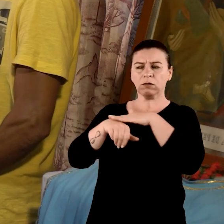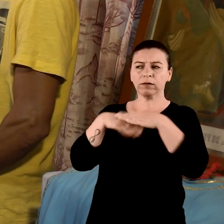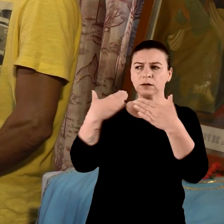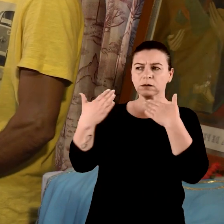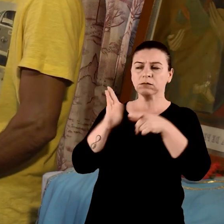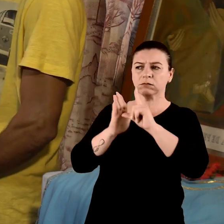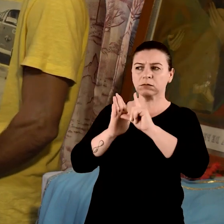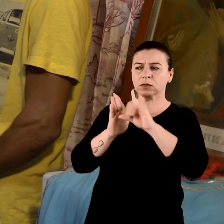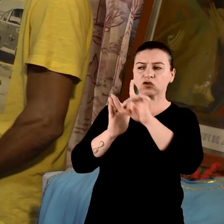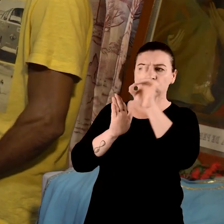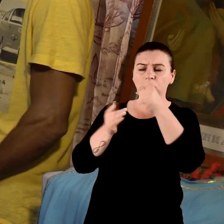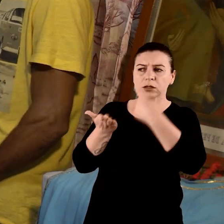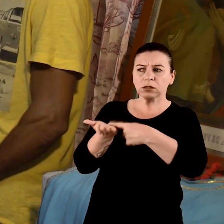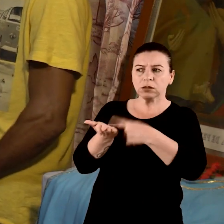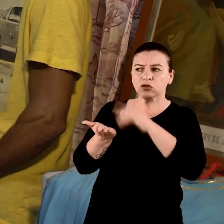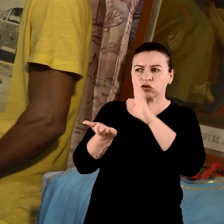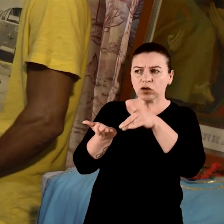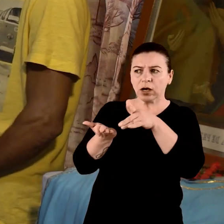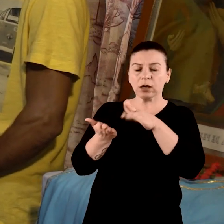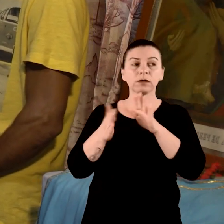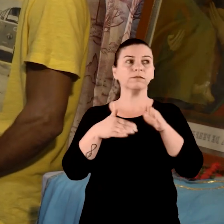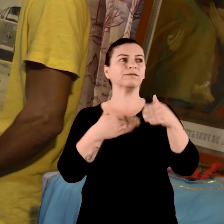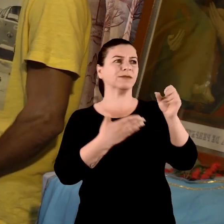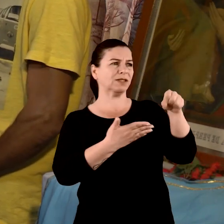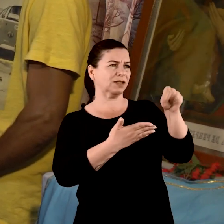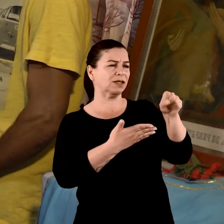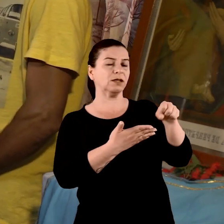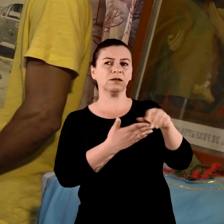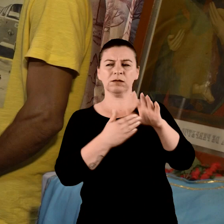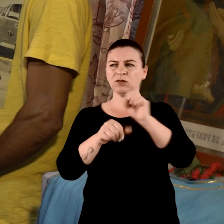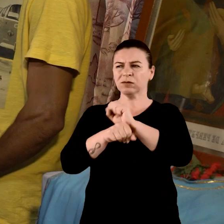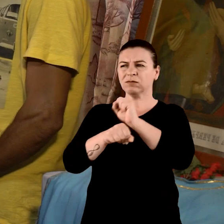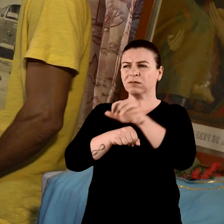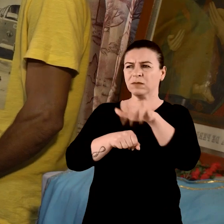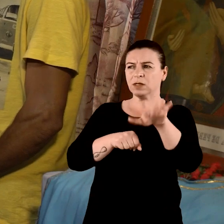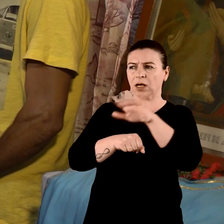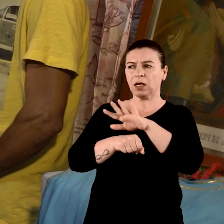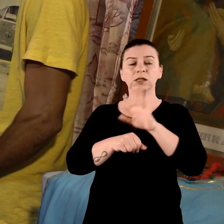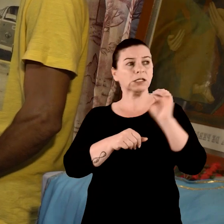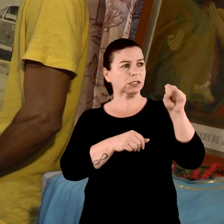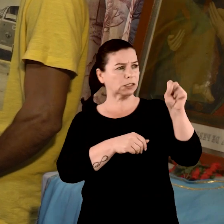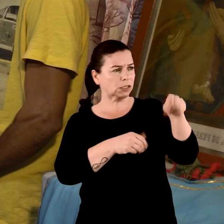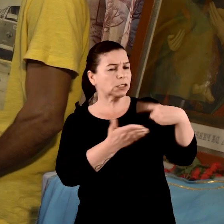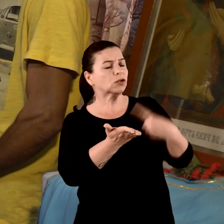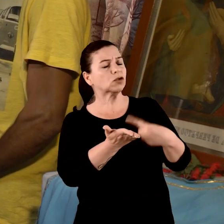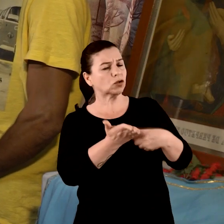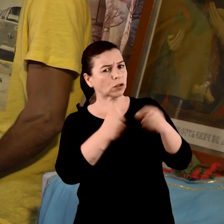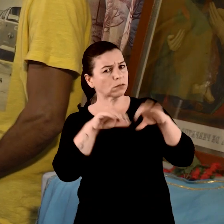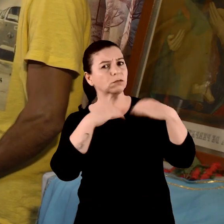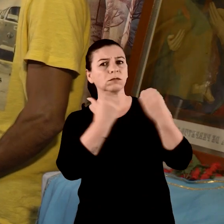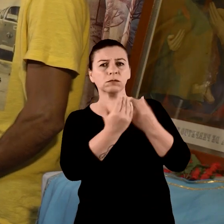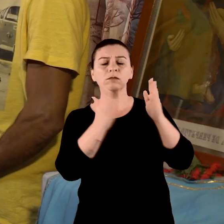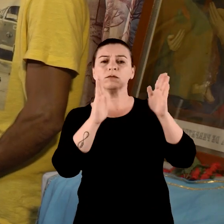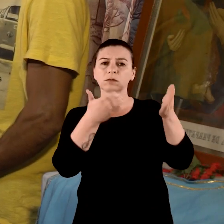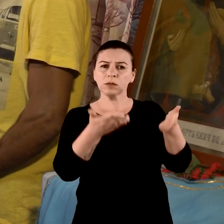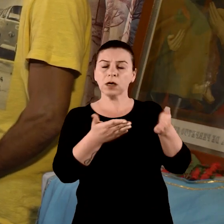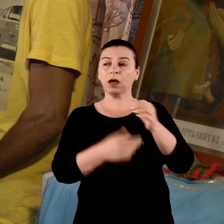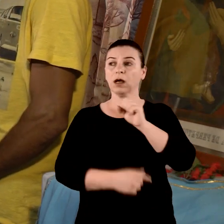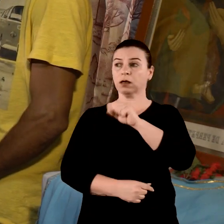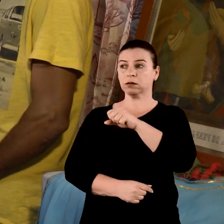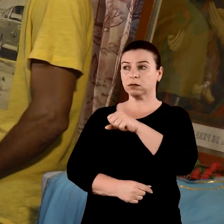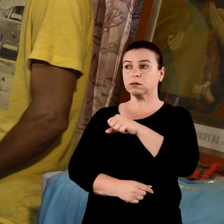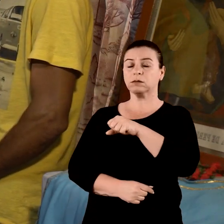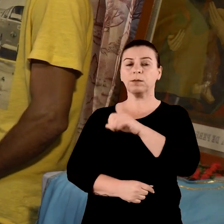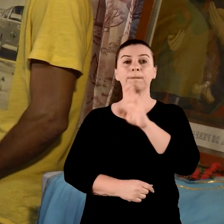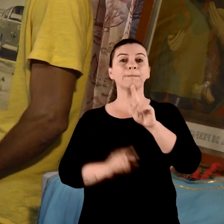Isso. Tinha conversado, indo tal dia, ok. Só que... Tinha combinado com alguém esperar lá, pelo menos? Sim, com o pessoal da comunidade Pedra Chata.